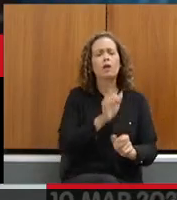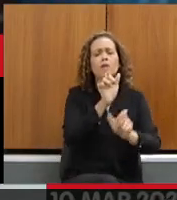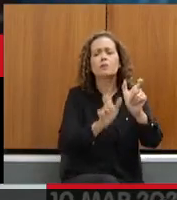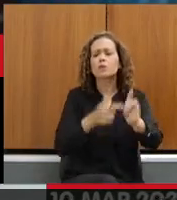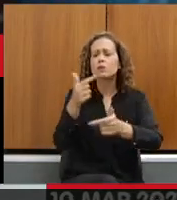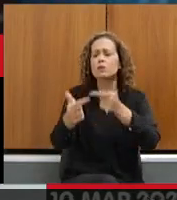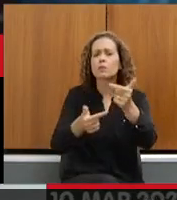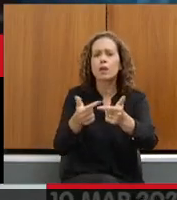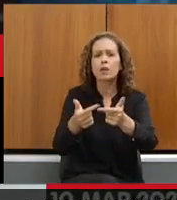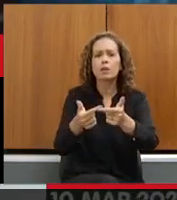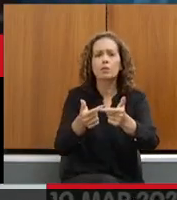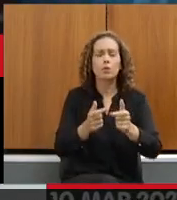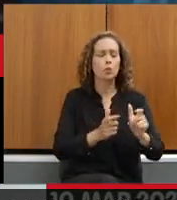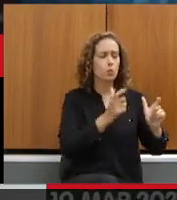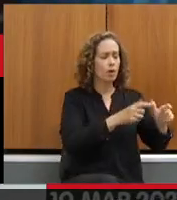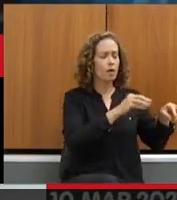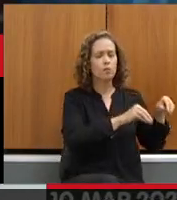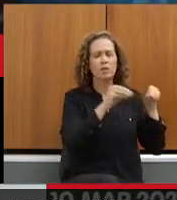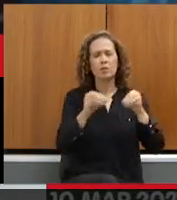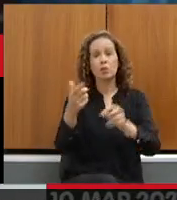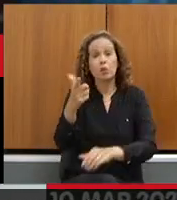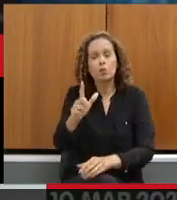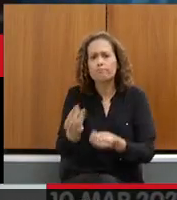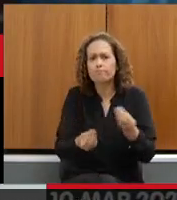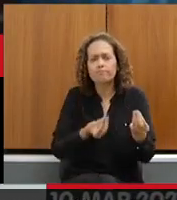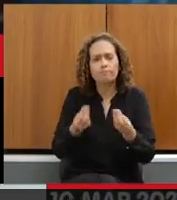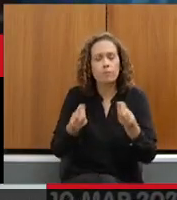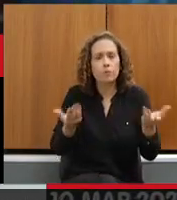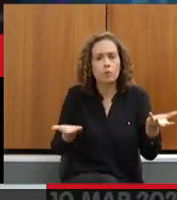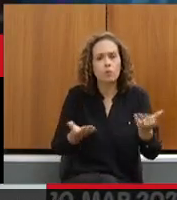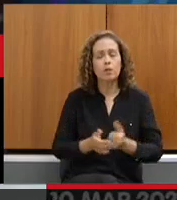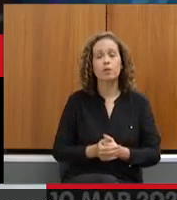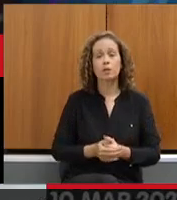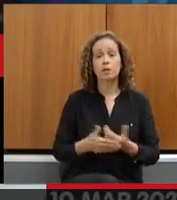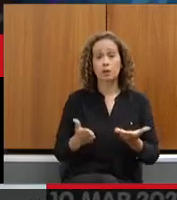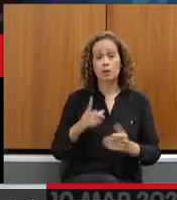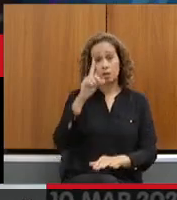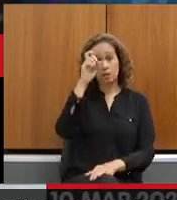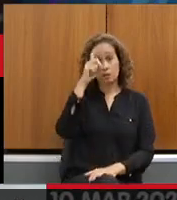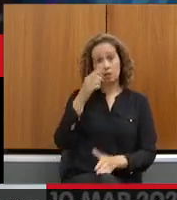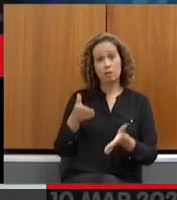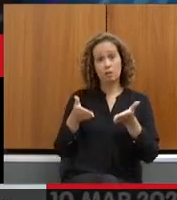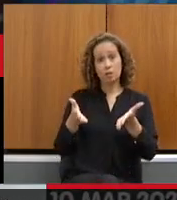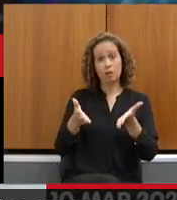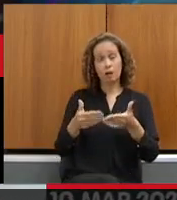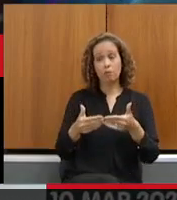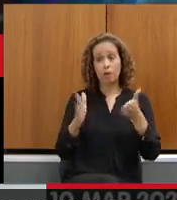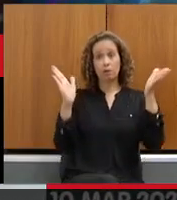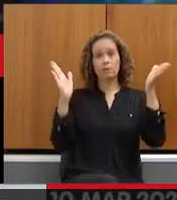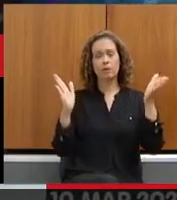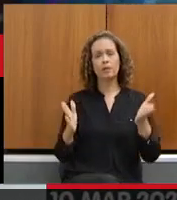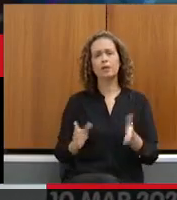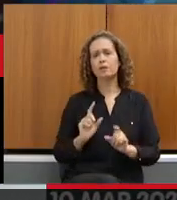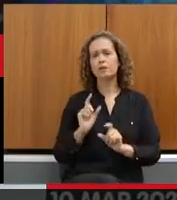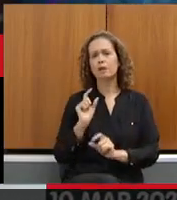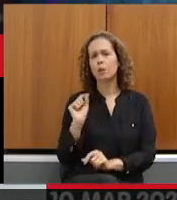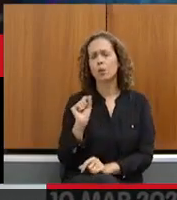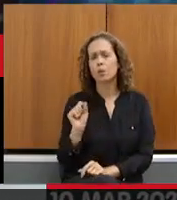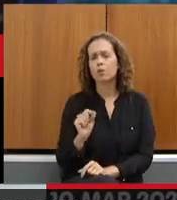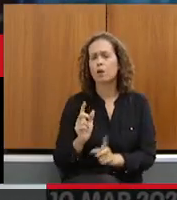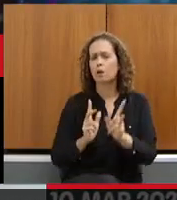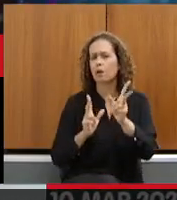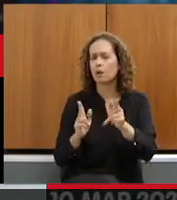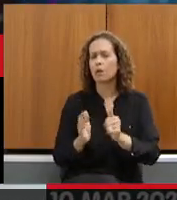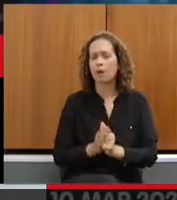trabalhando então do ponto de vista prático abrir um hospital de campanha agora aqui seria nós tirarmos leites que já estão funcionando